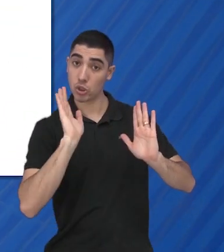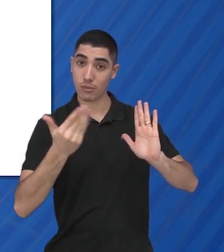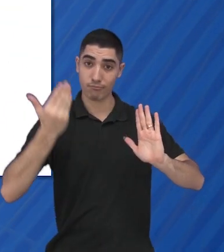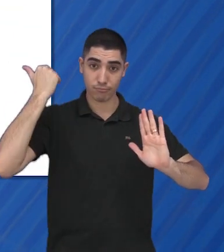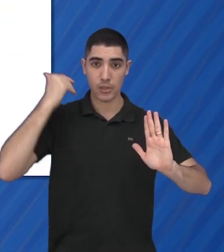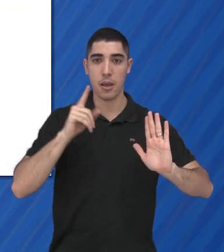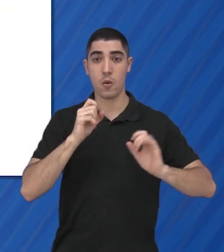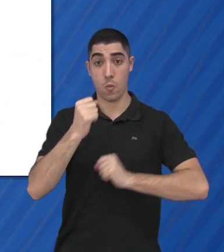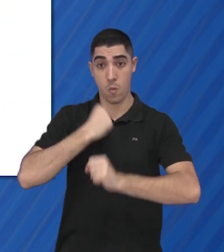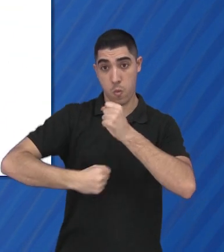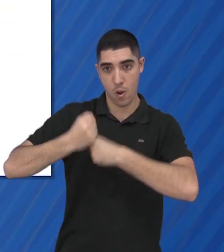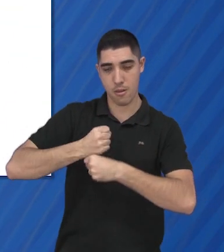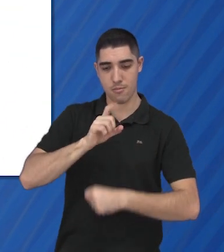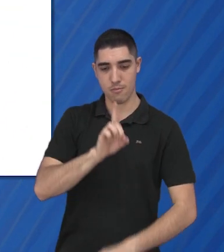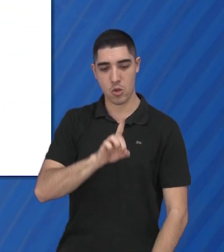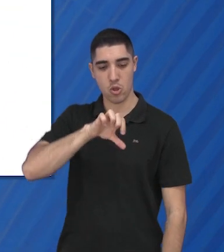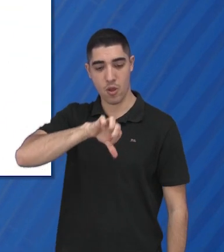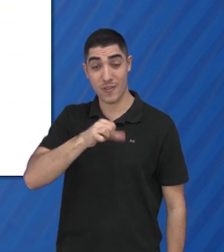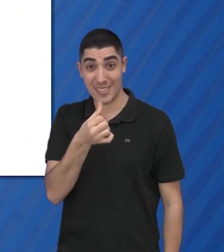decreto, assinado no ano de